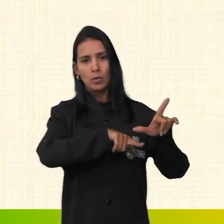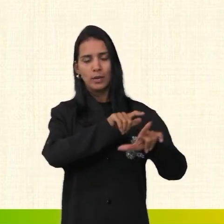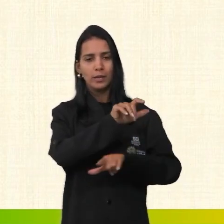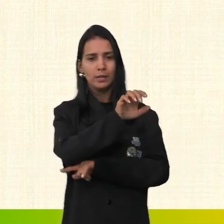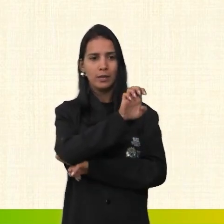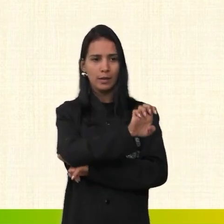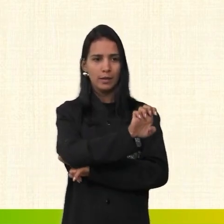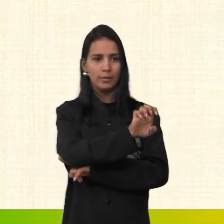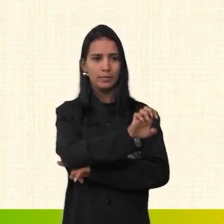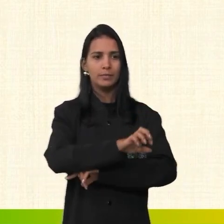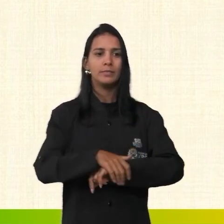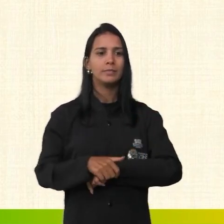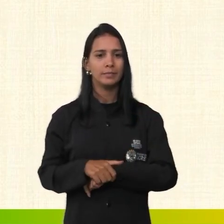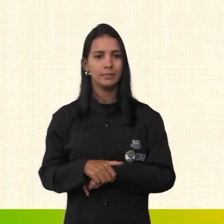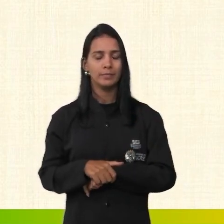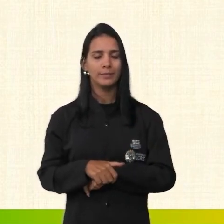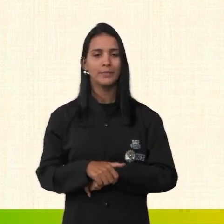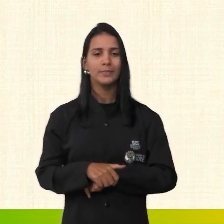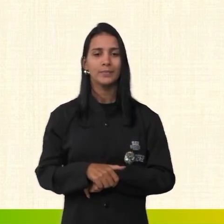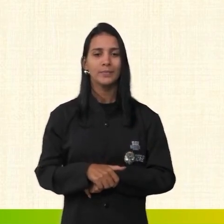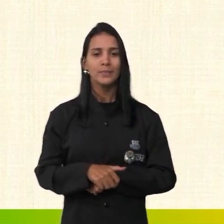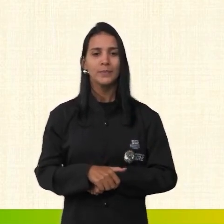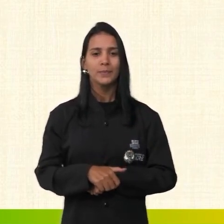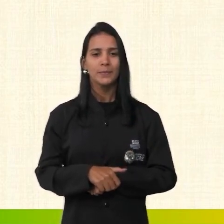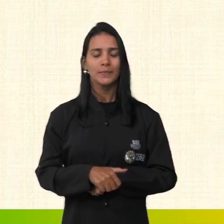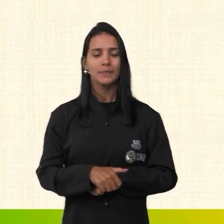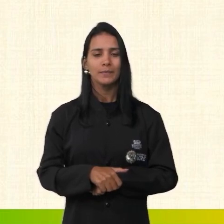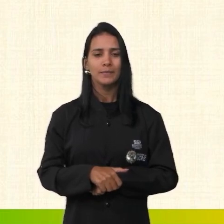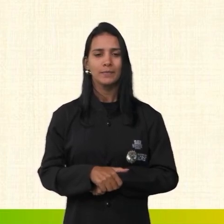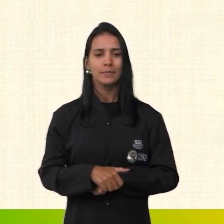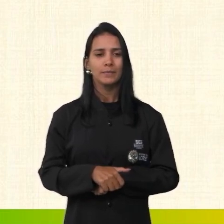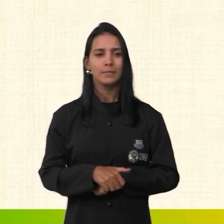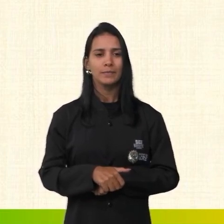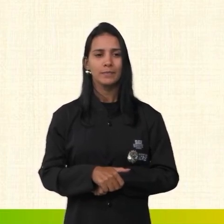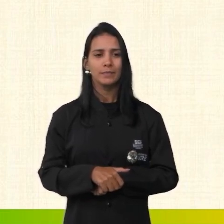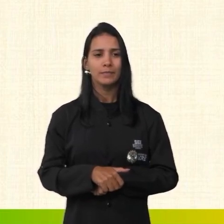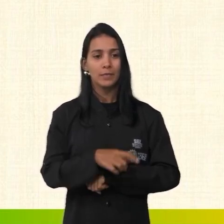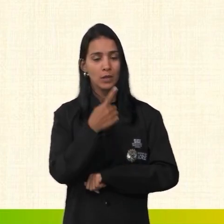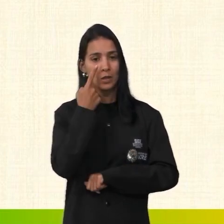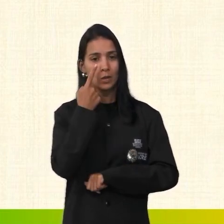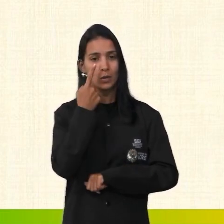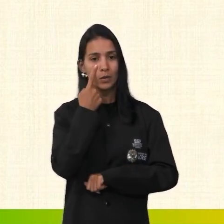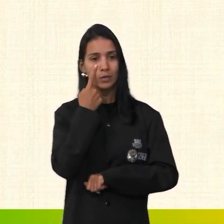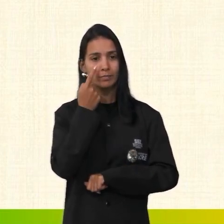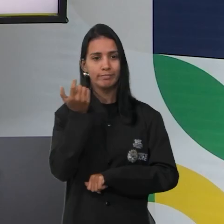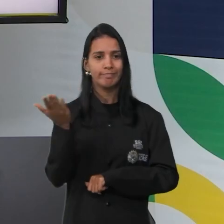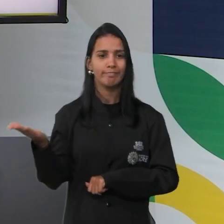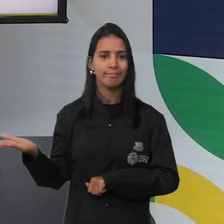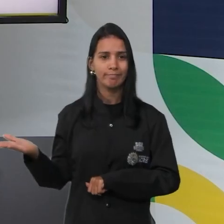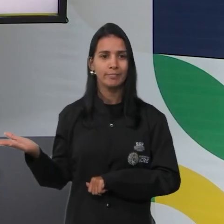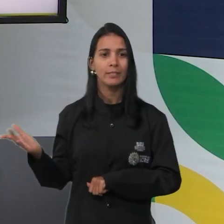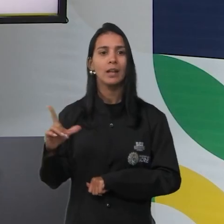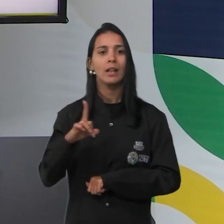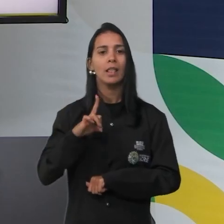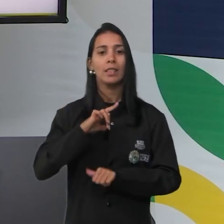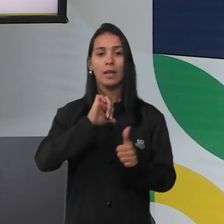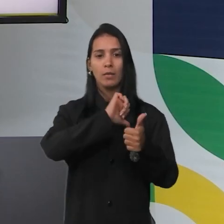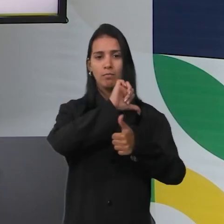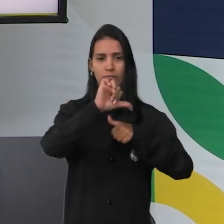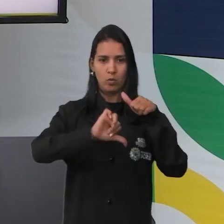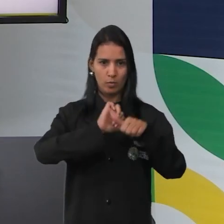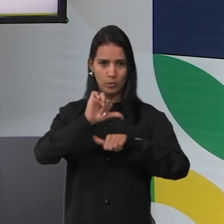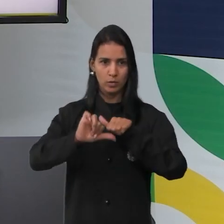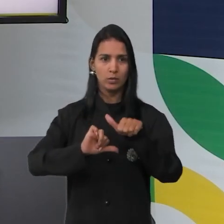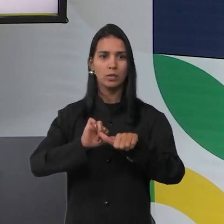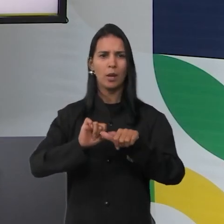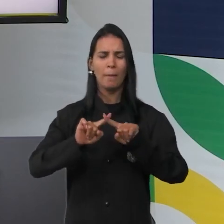teacher didn't corrected the tests. Observem aí que nós temos uma modificação um